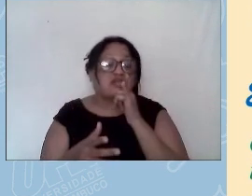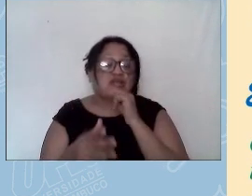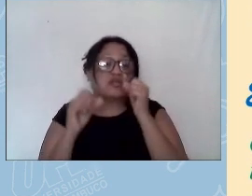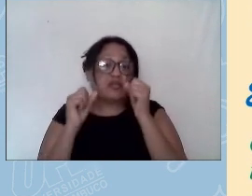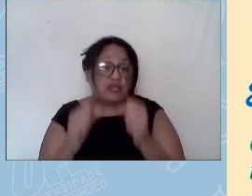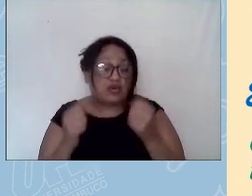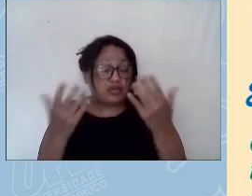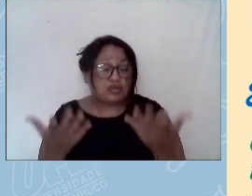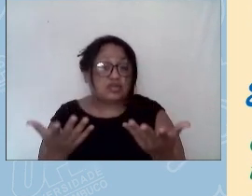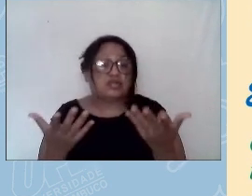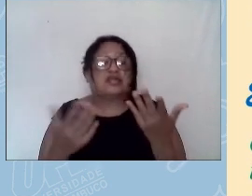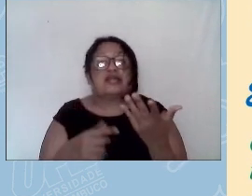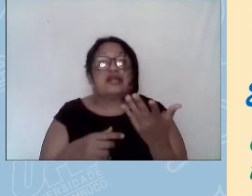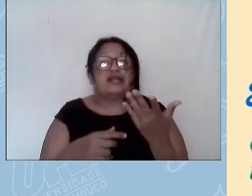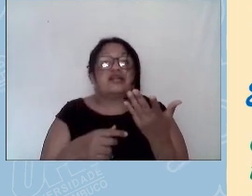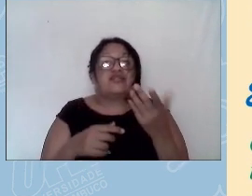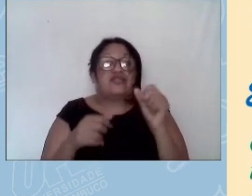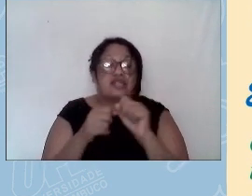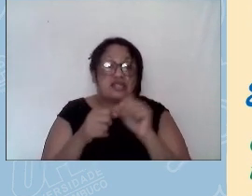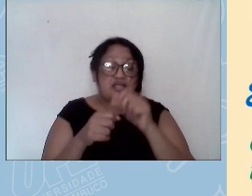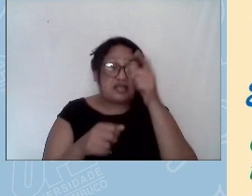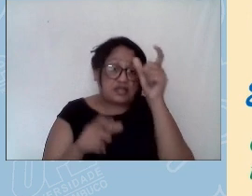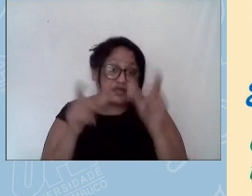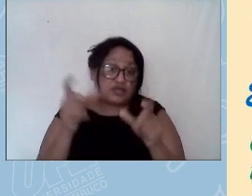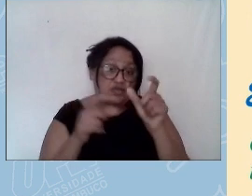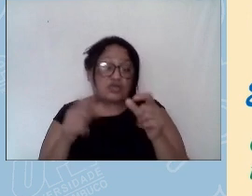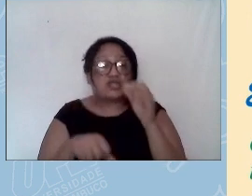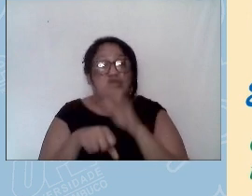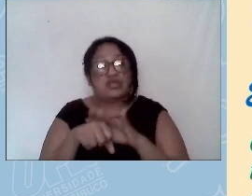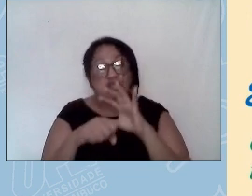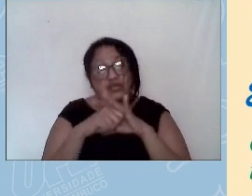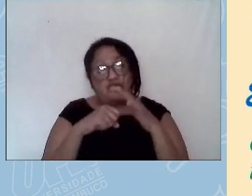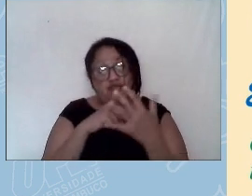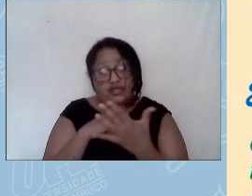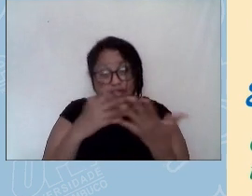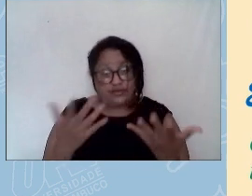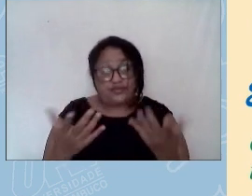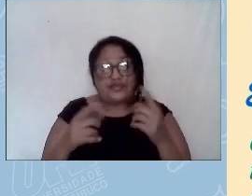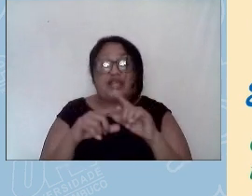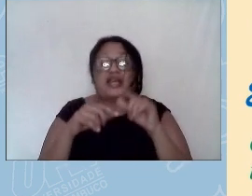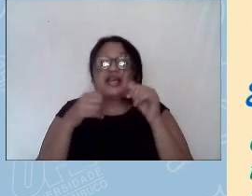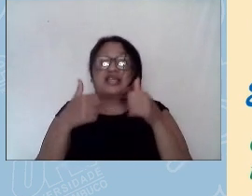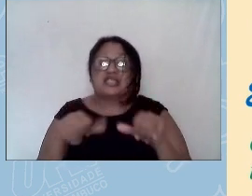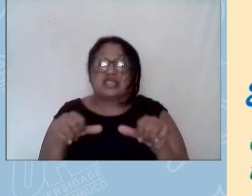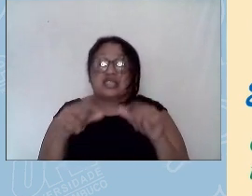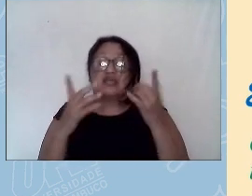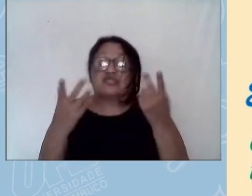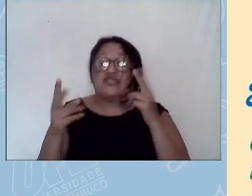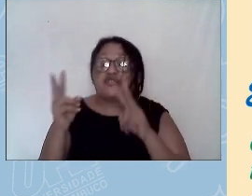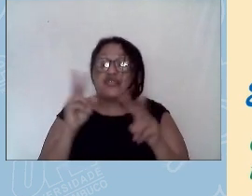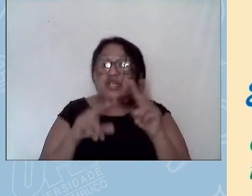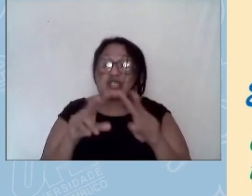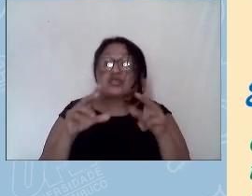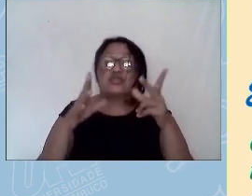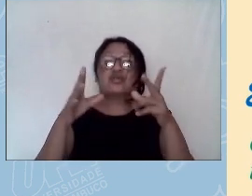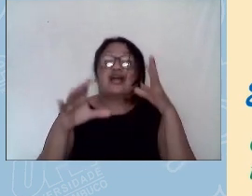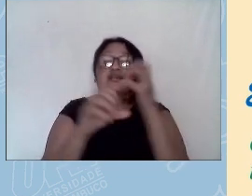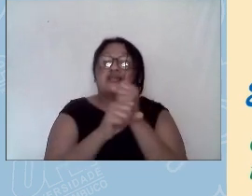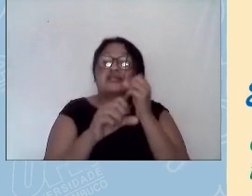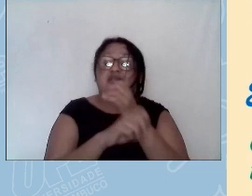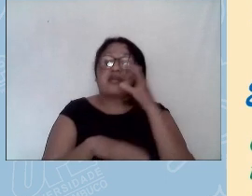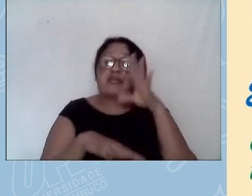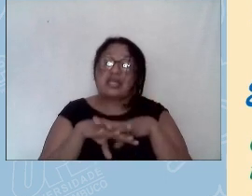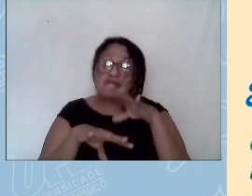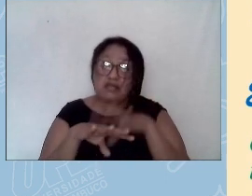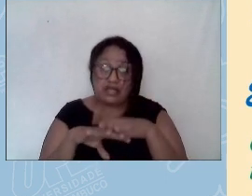ao adoecimento no caso da Covid-19 estamos levando em conta apenas os dados matemáticos